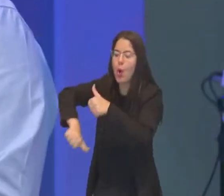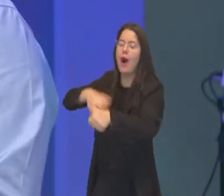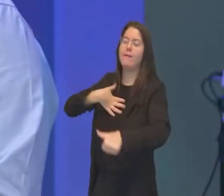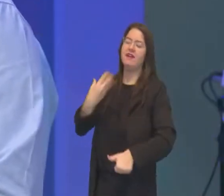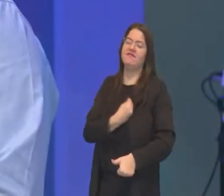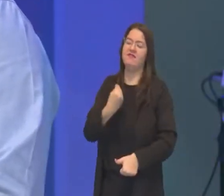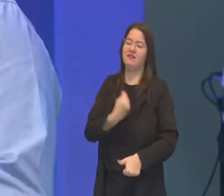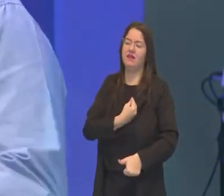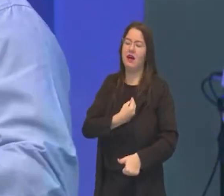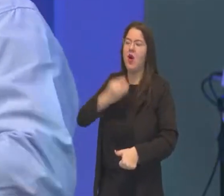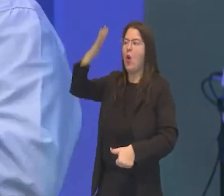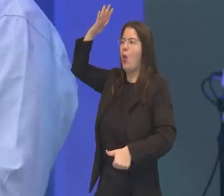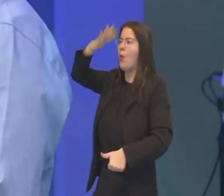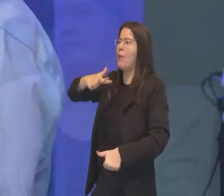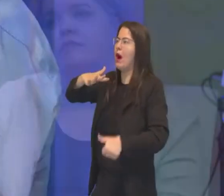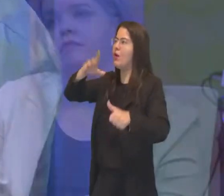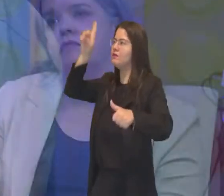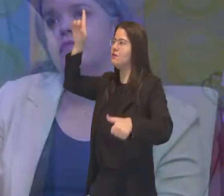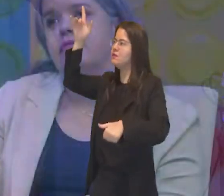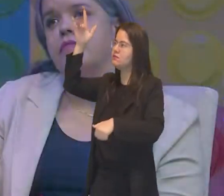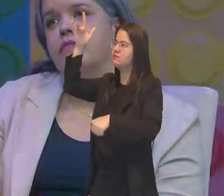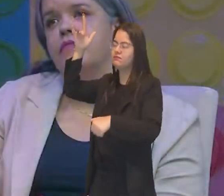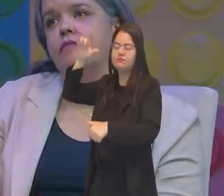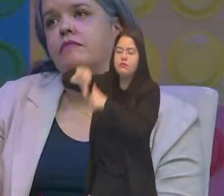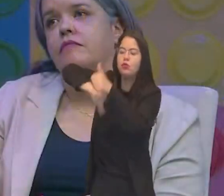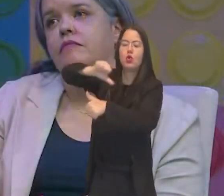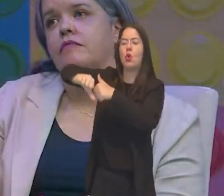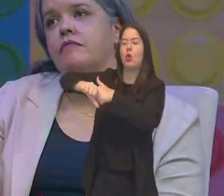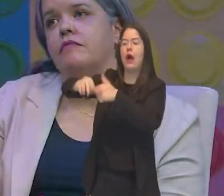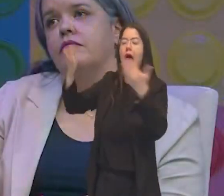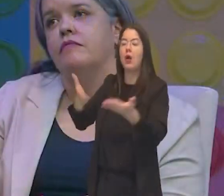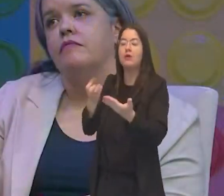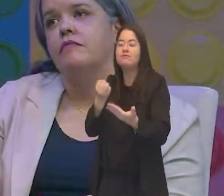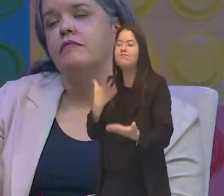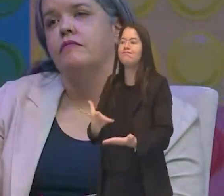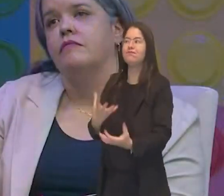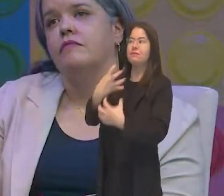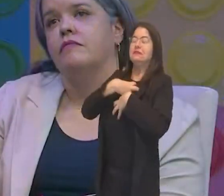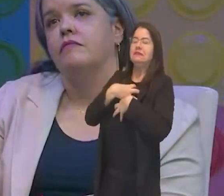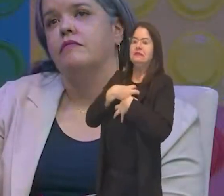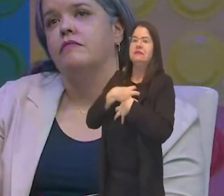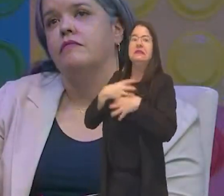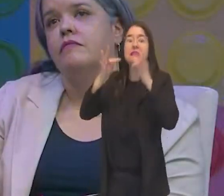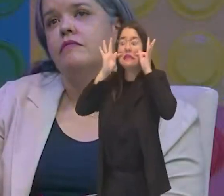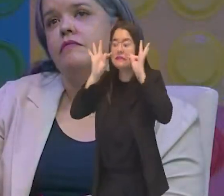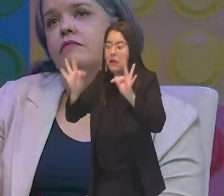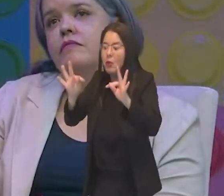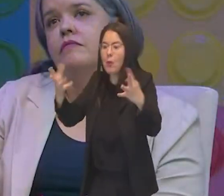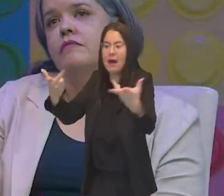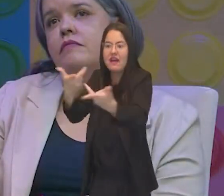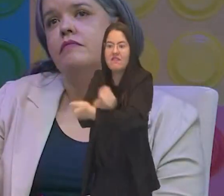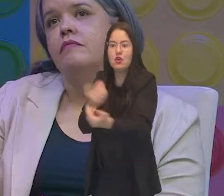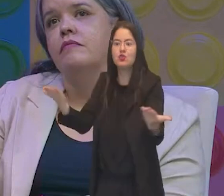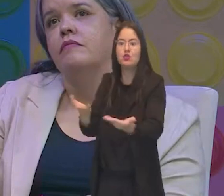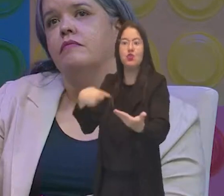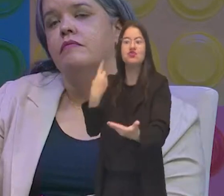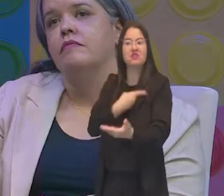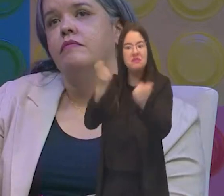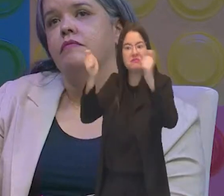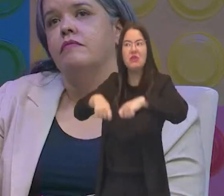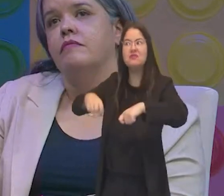bem. E que testemunho maravilhoso esse, que chega para a gente aqui.